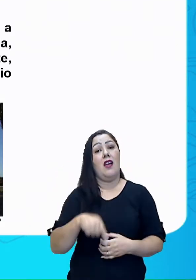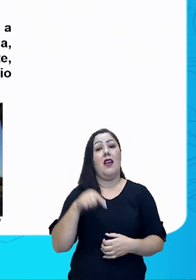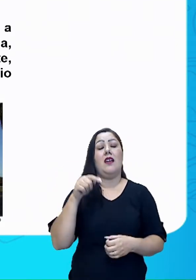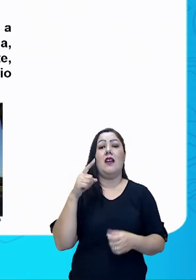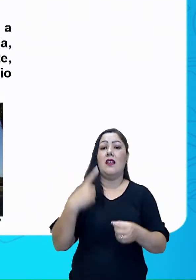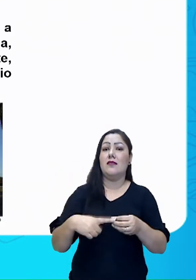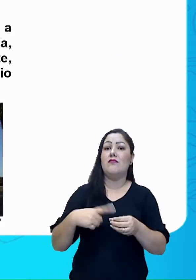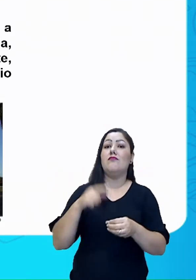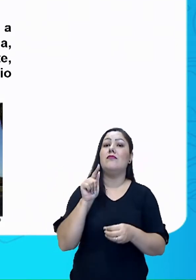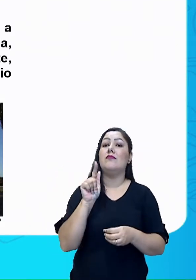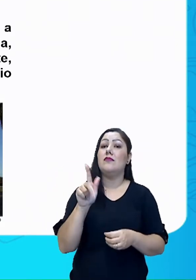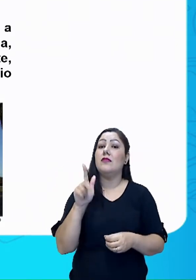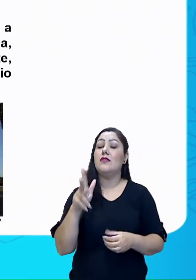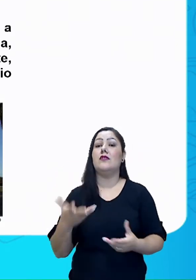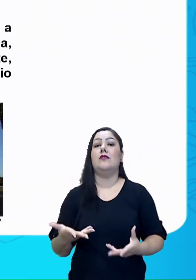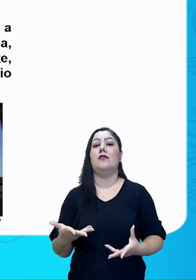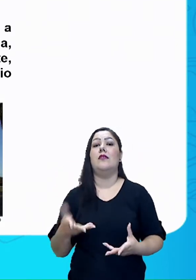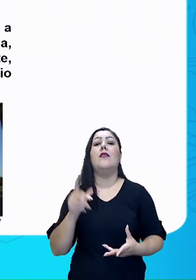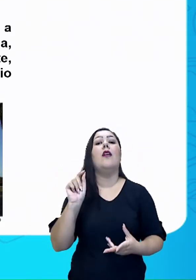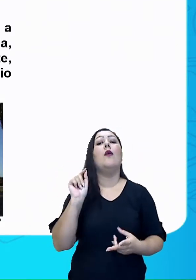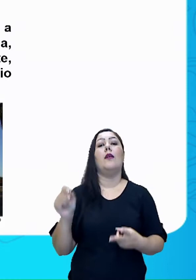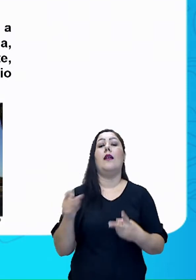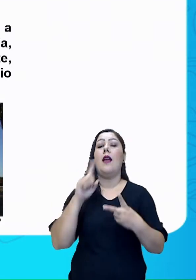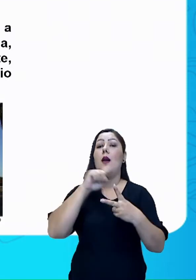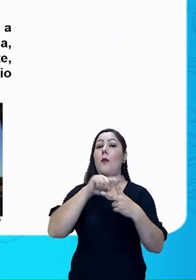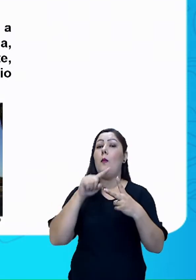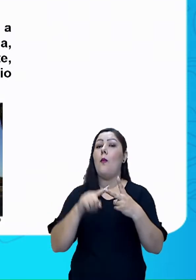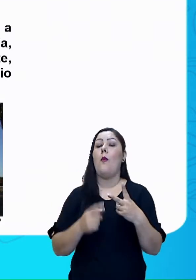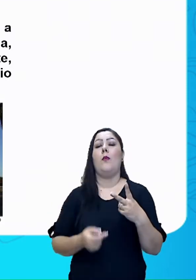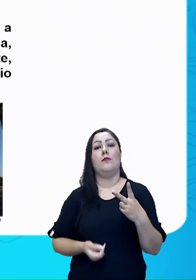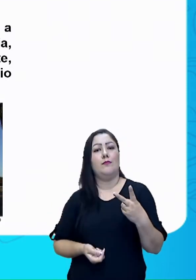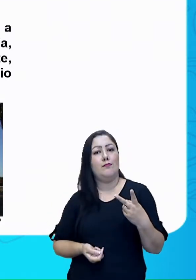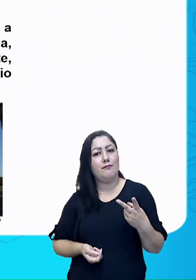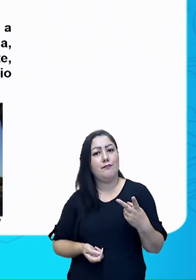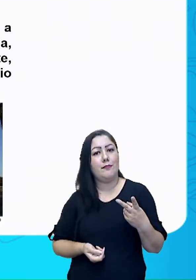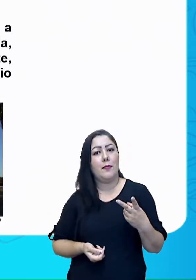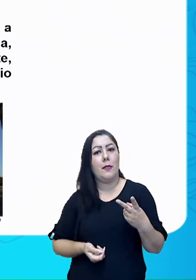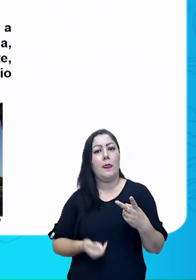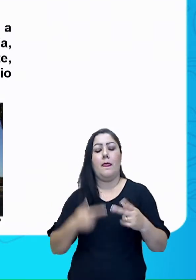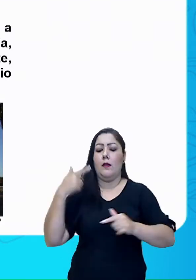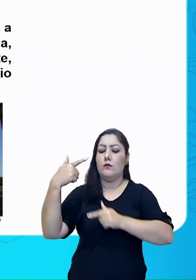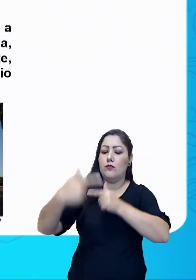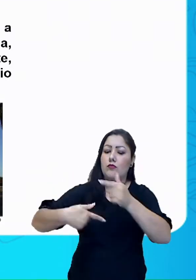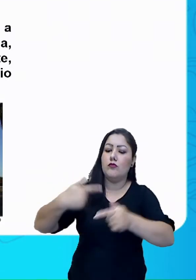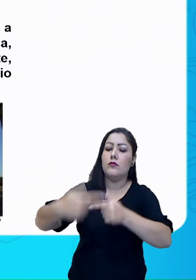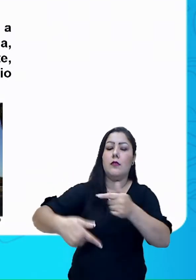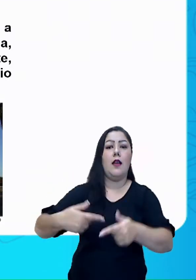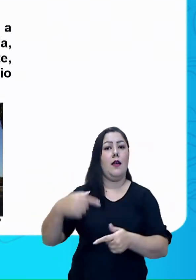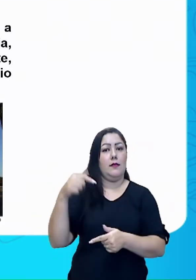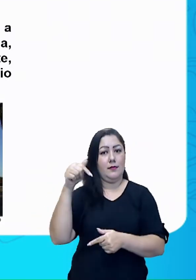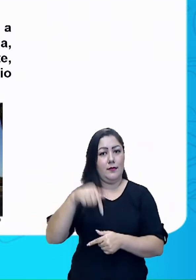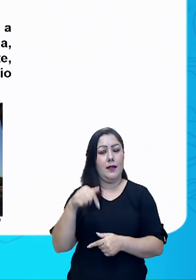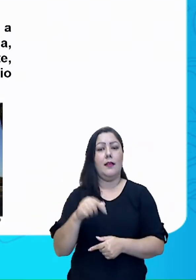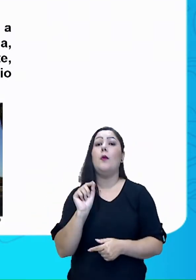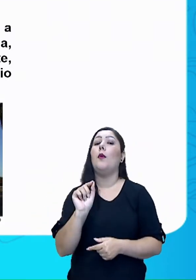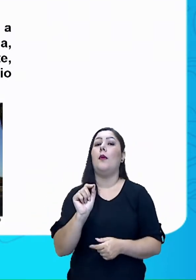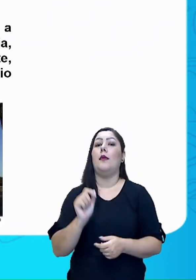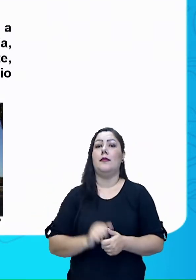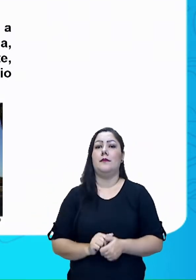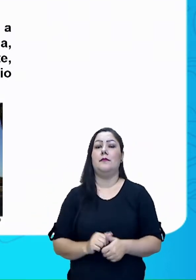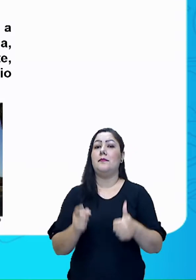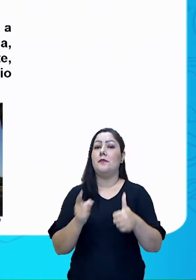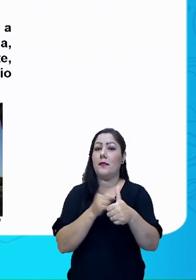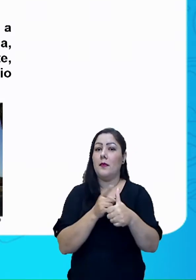Valadares de fazermos. Então, nós temos duas coisas muito fortes que é passado aqui de geração em geração.